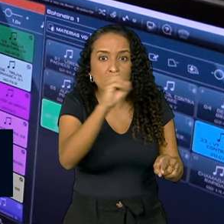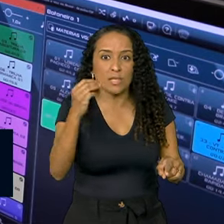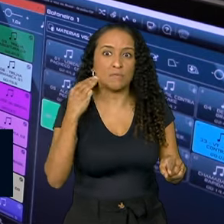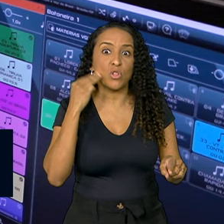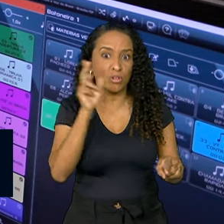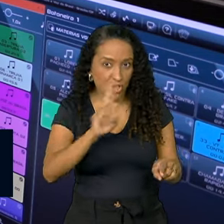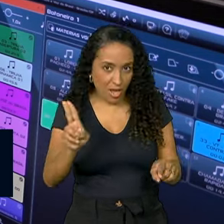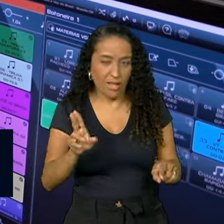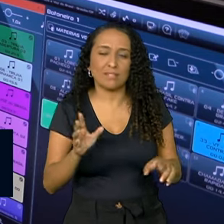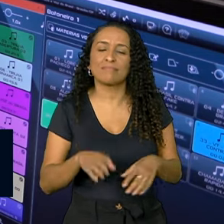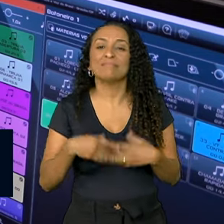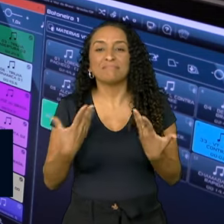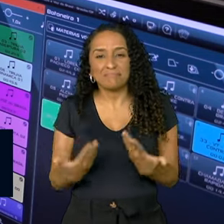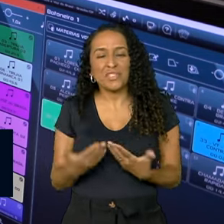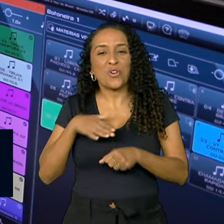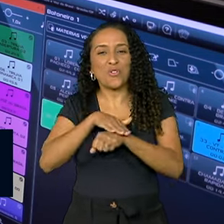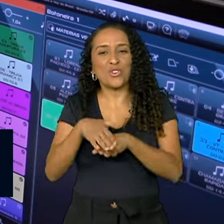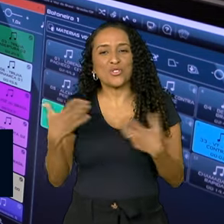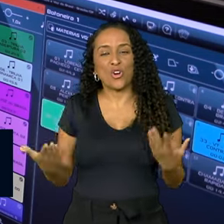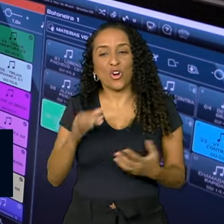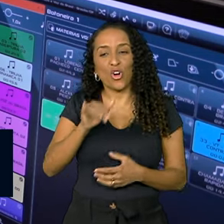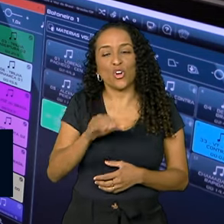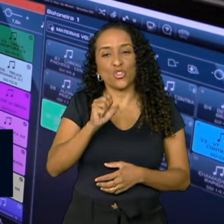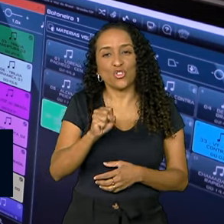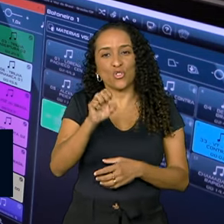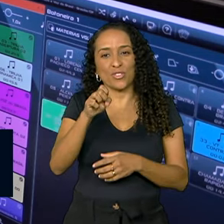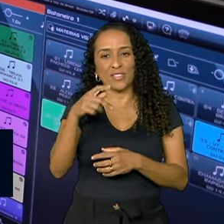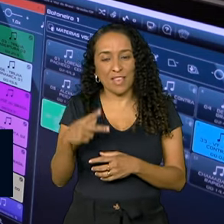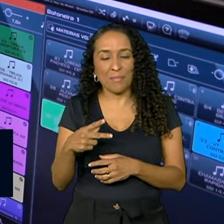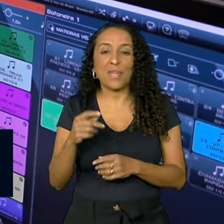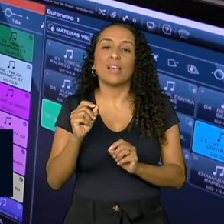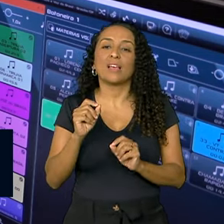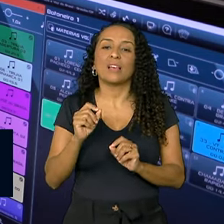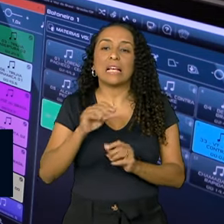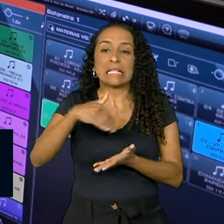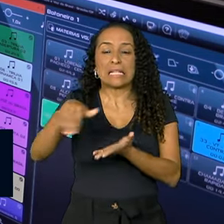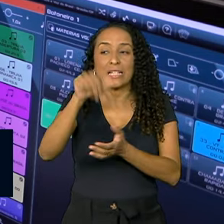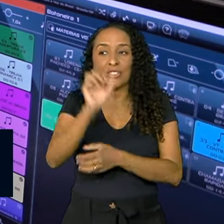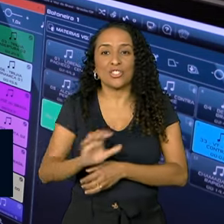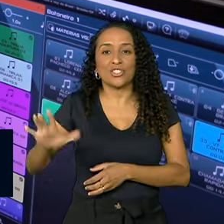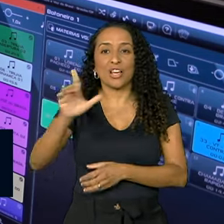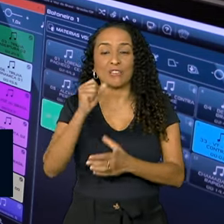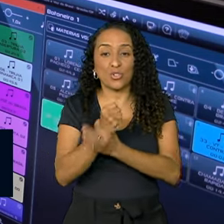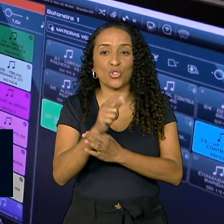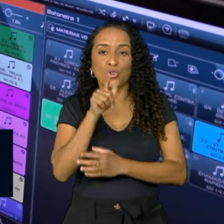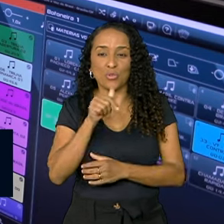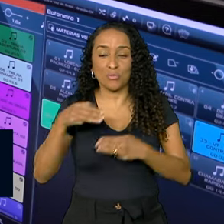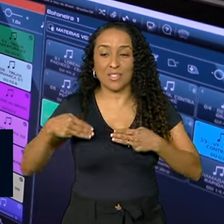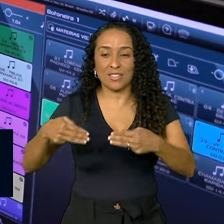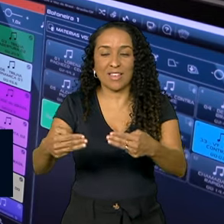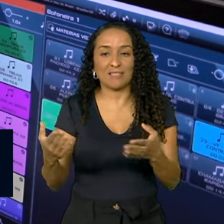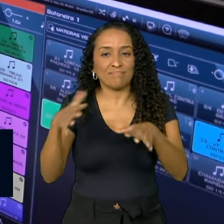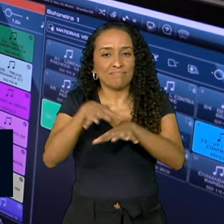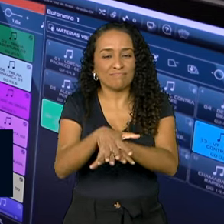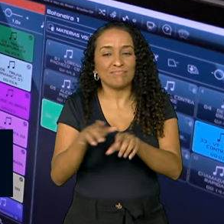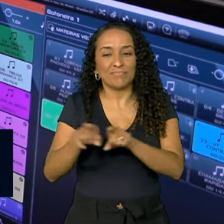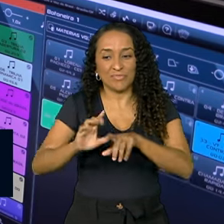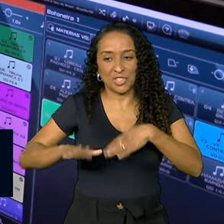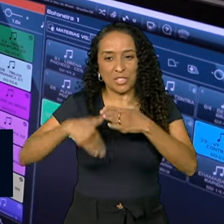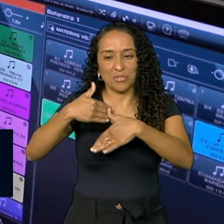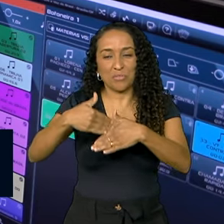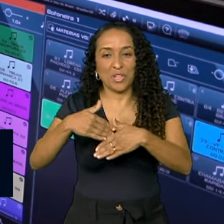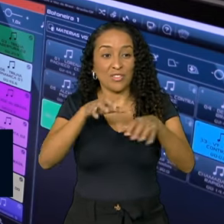deais muito bem nós conversamos com o jusepe Vieira secretário nacional de segurança hídrica do Ministério da Integração e do